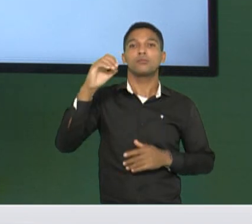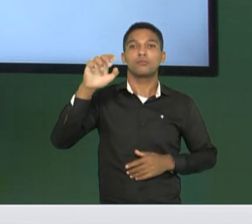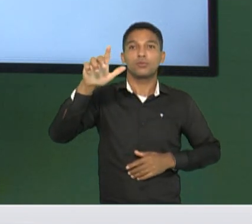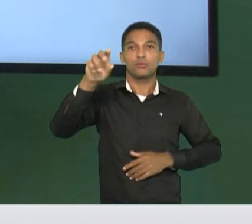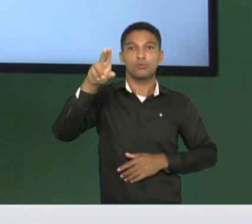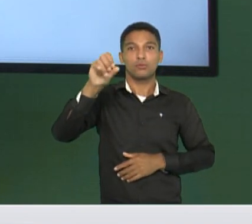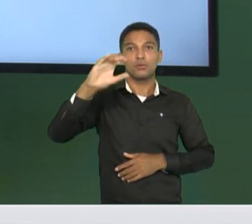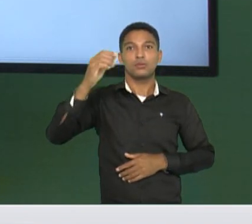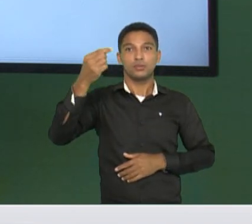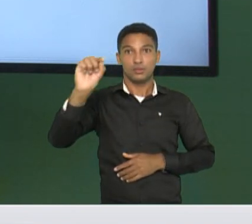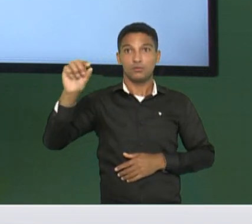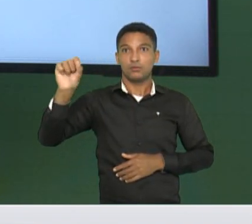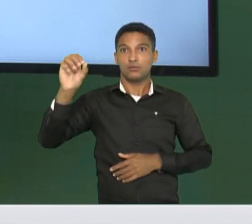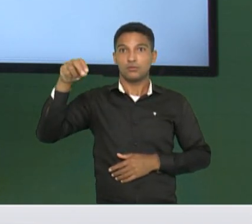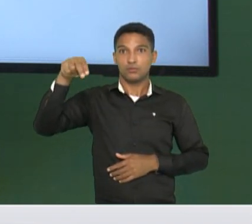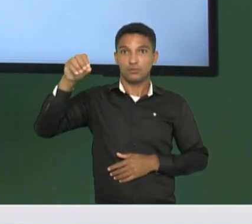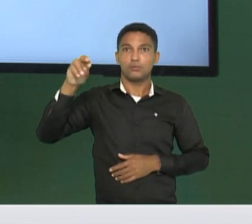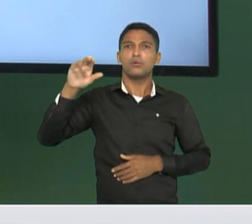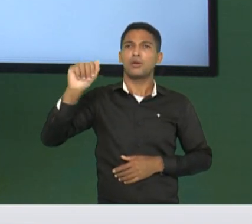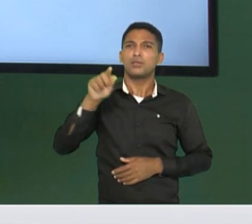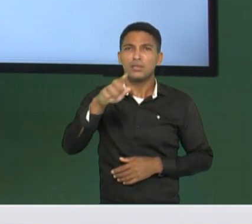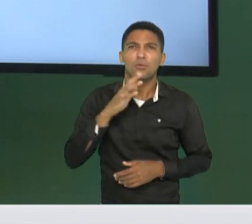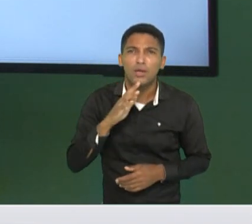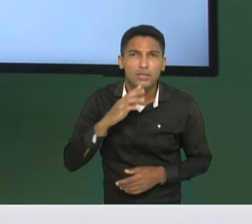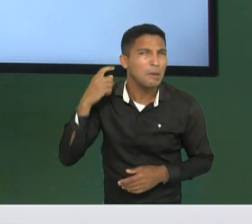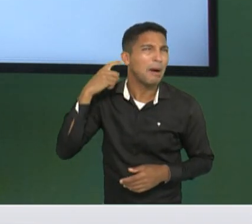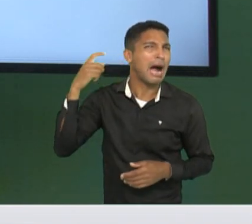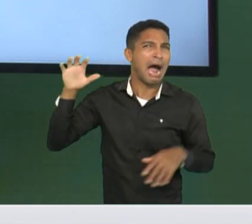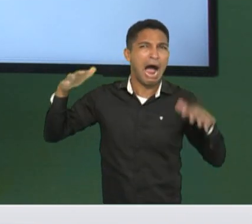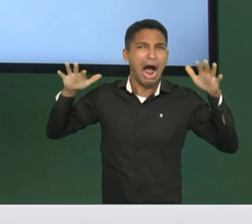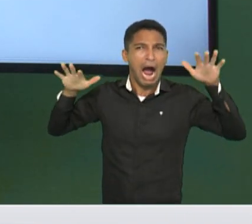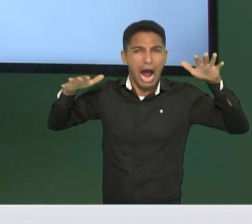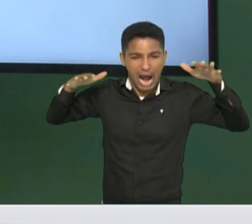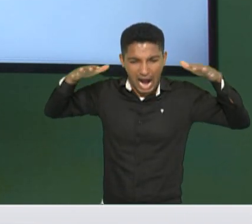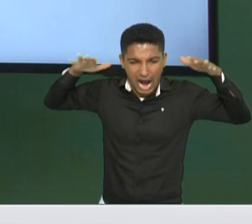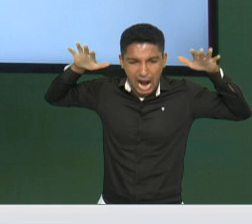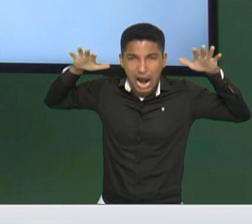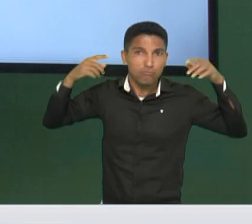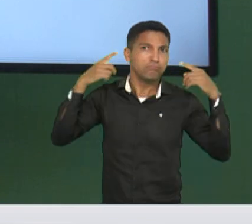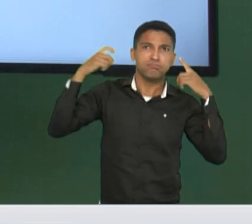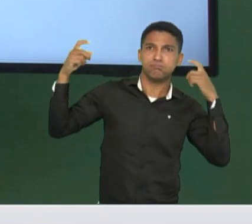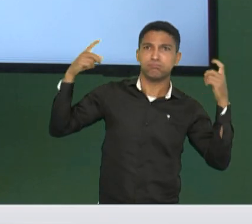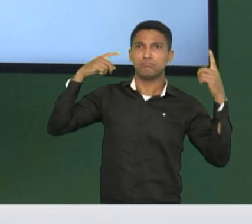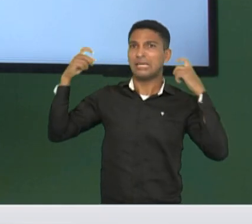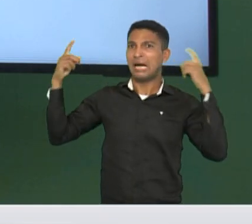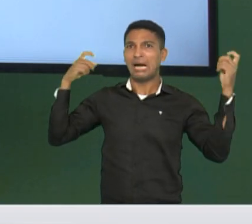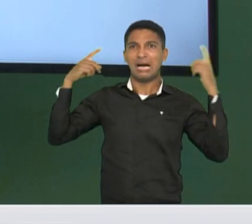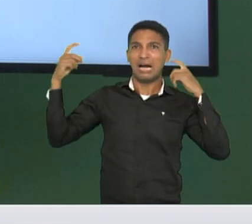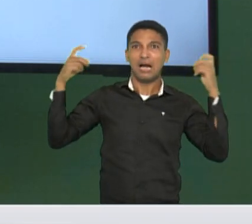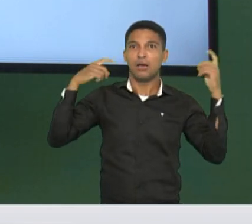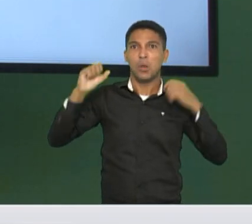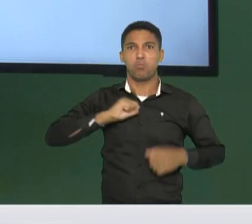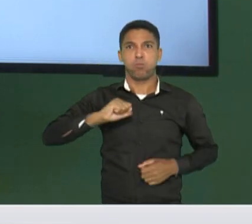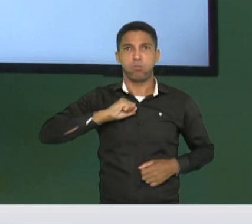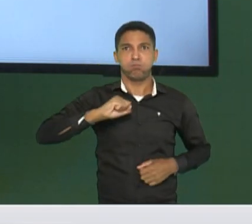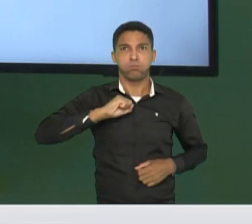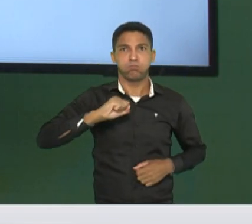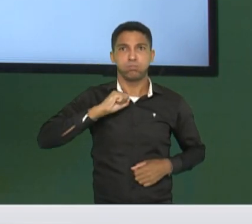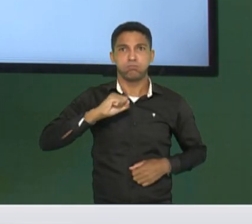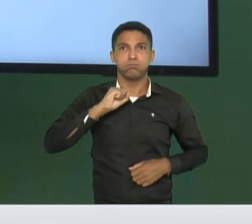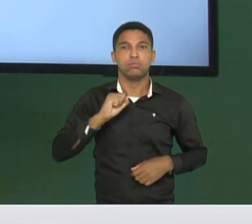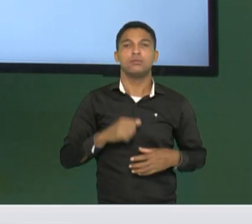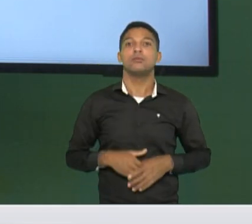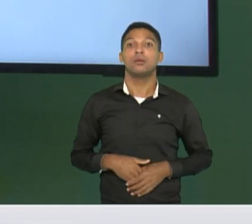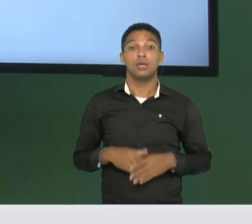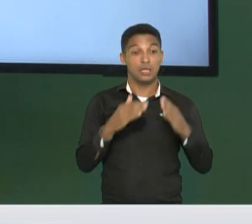sonora. Você já ouviu falar sobre isso? Já, né? Os professores já trabalharam com vocês. O vizinho está reclamando do